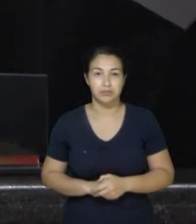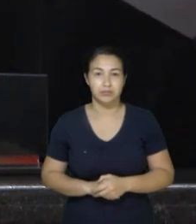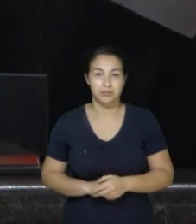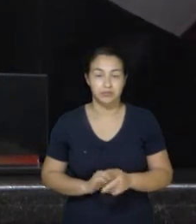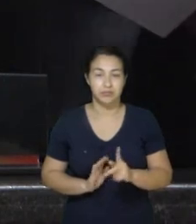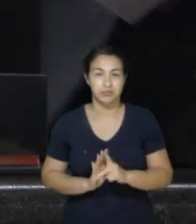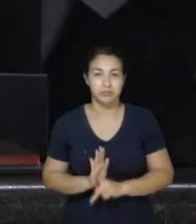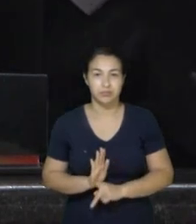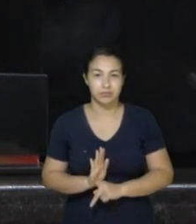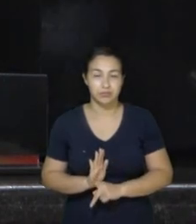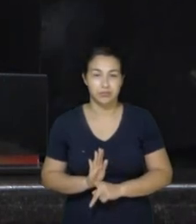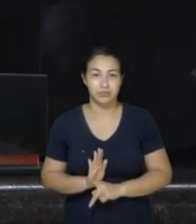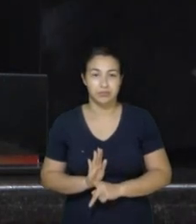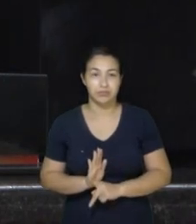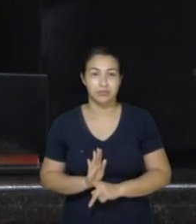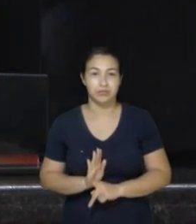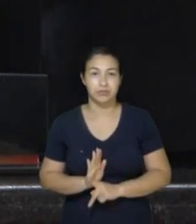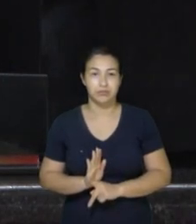projeto